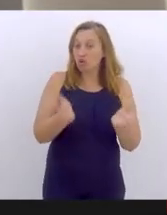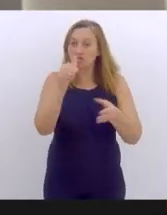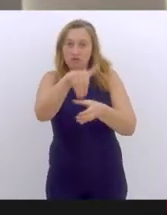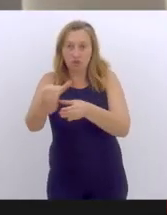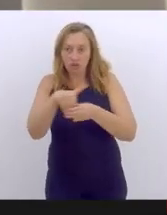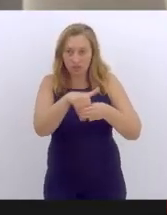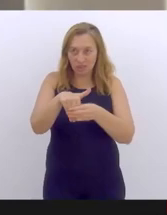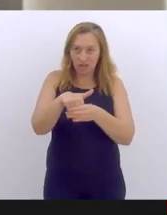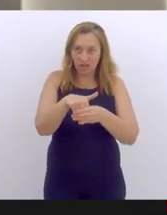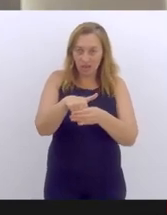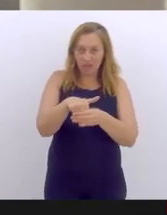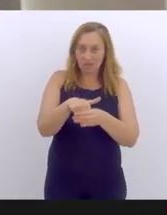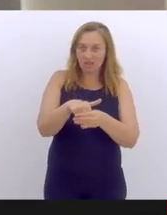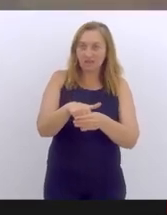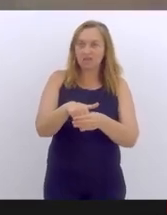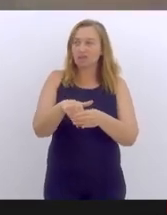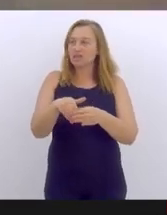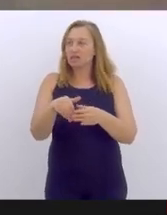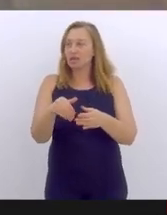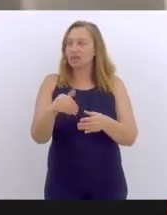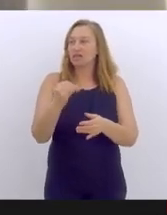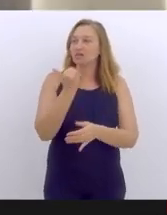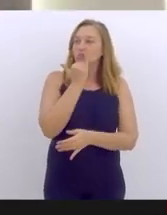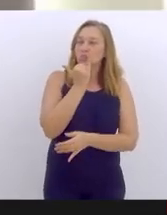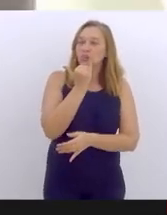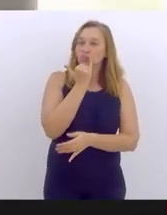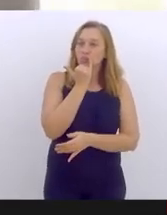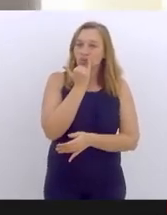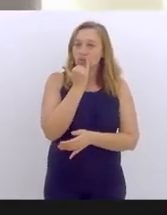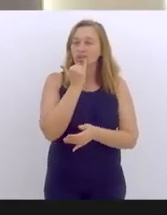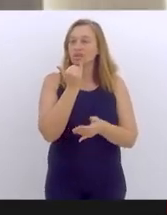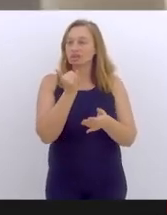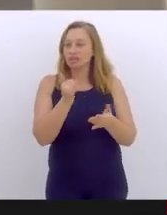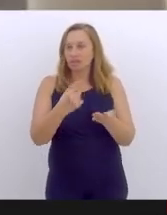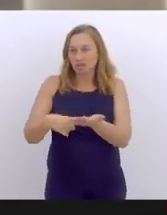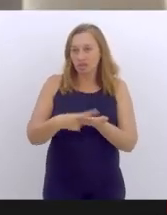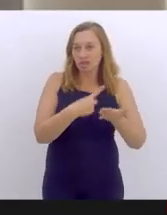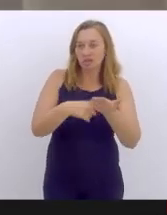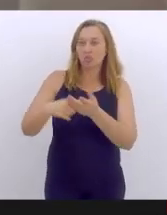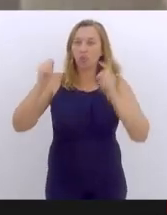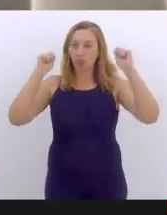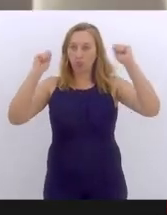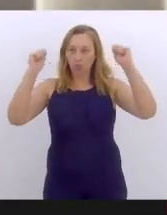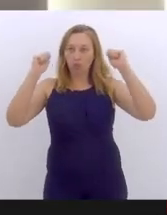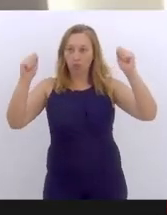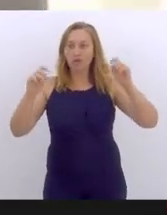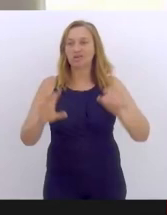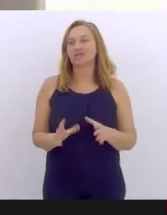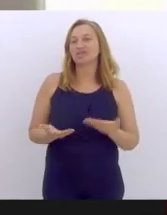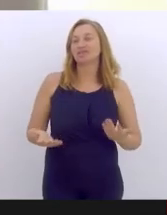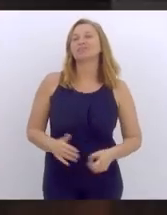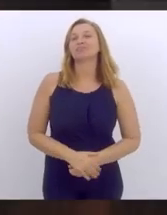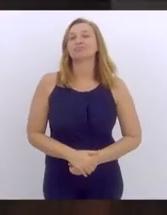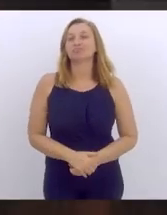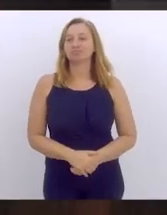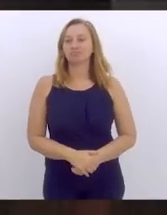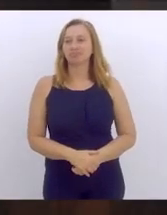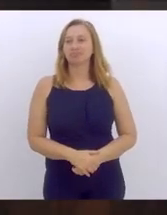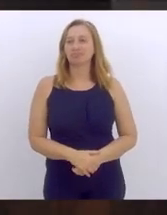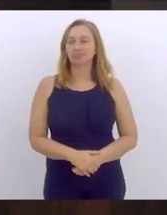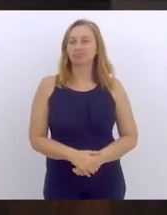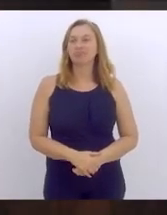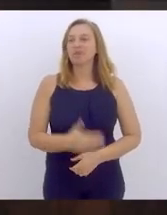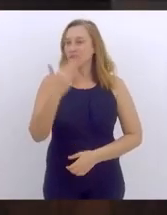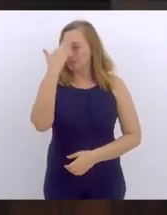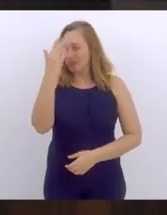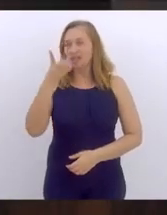a anistia das torcidas organizadas. É isso, presidente. Vou acompanhar aqui a pauta e liberdade para torcer. Obrigado,